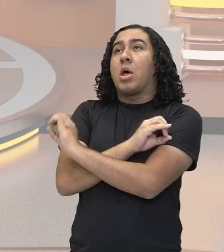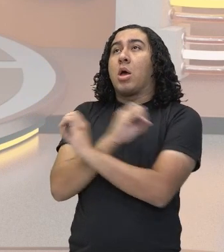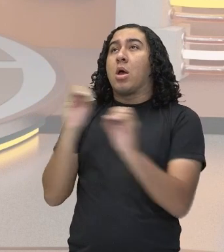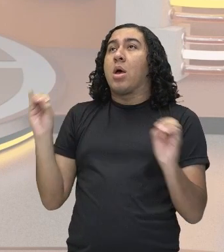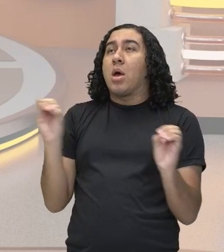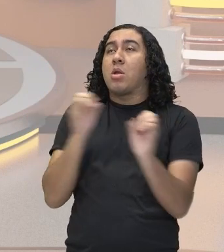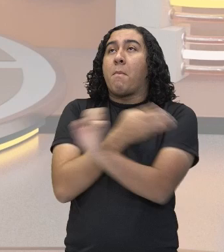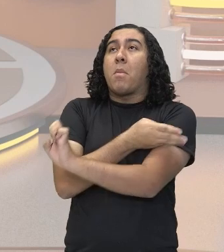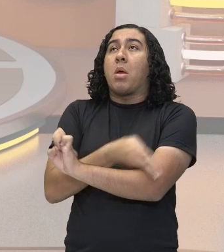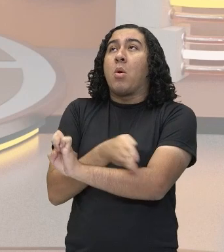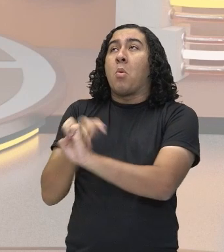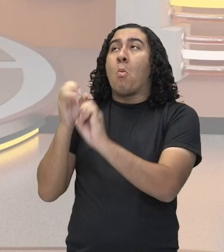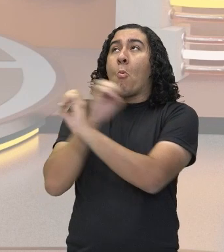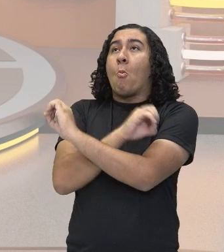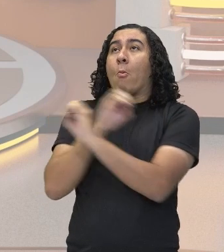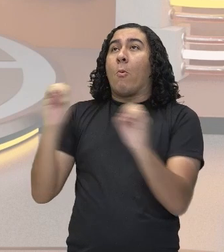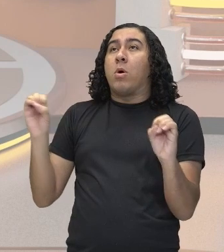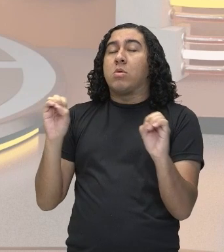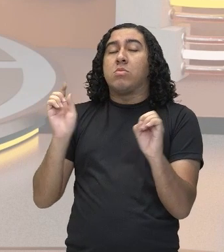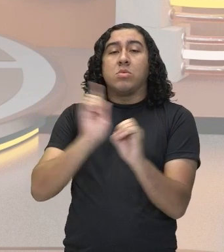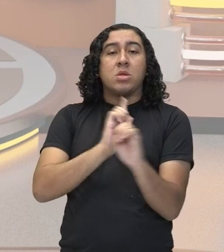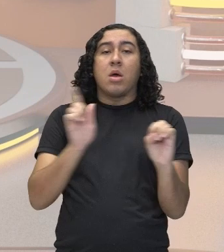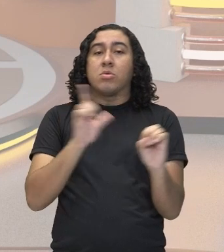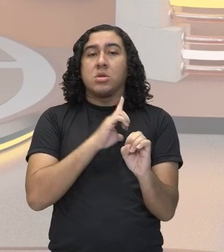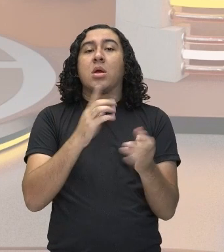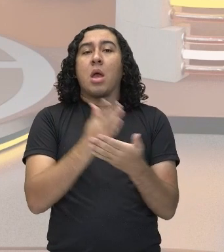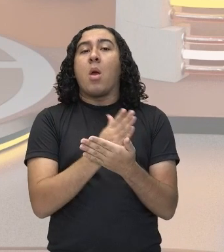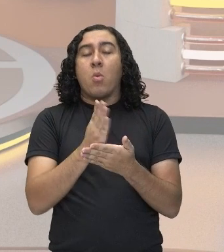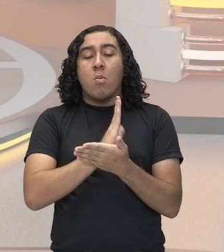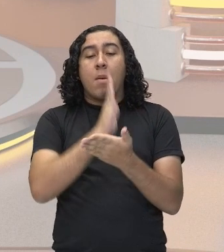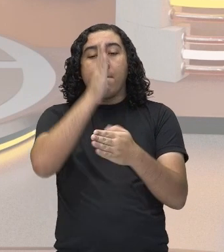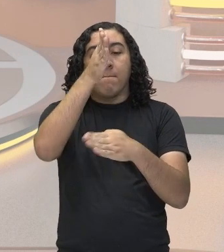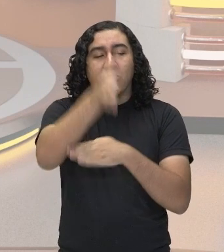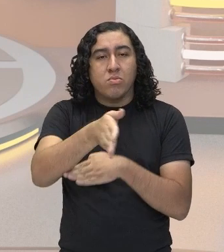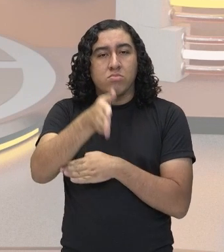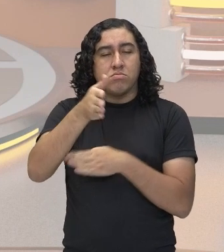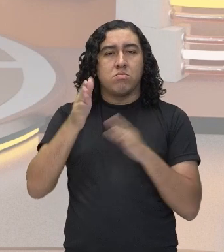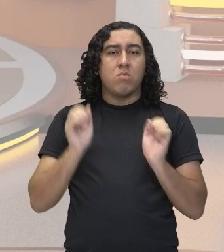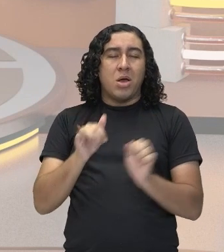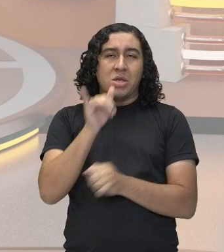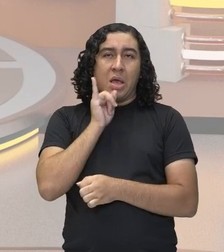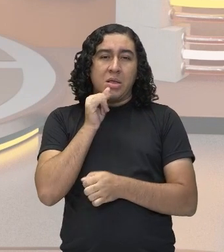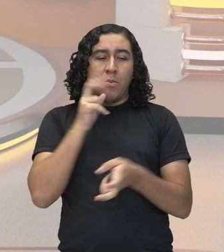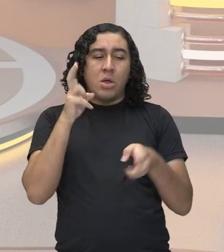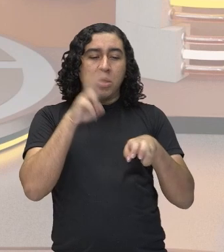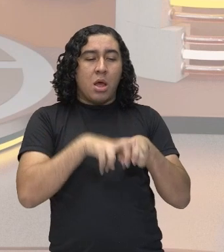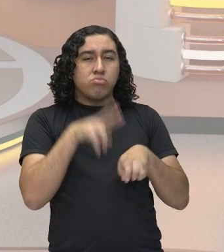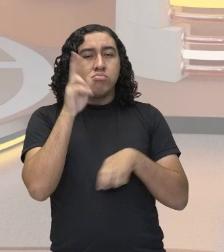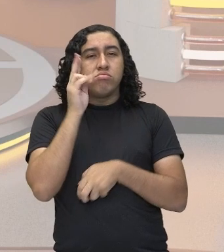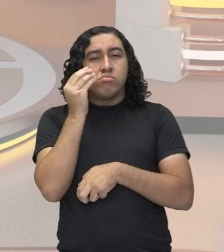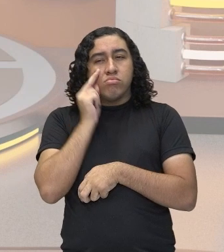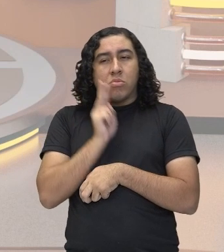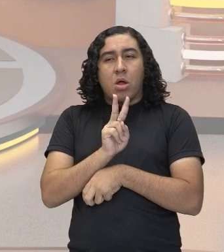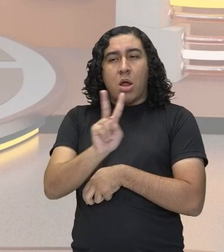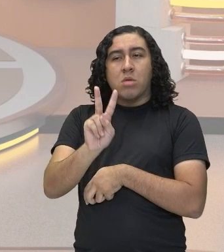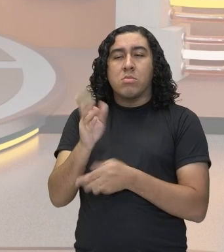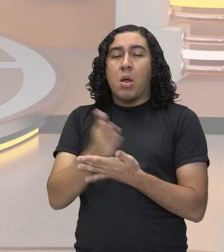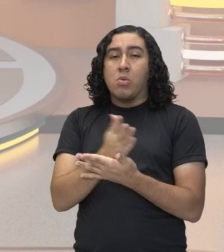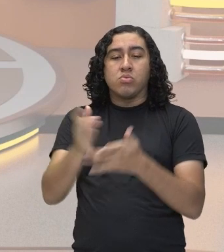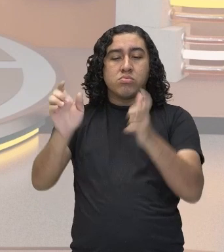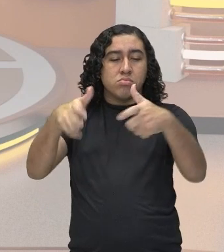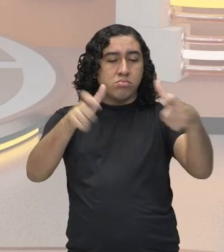está direcionado para um objeto, para alguma coisa. Você pode estar aí agora, em algum